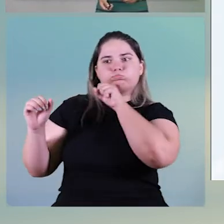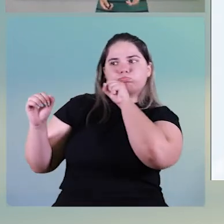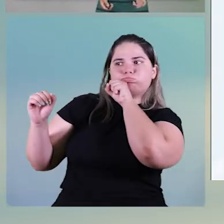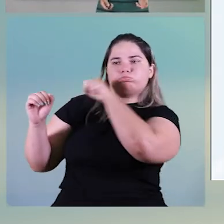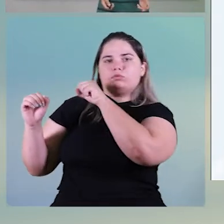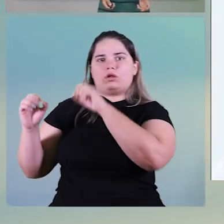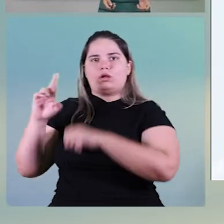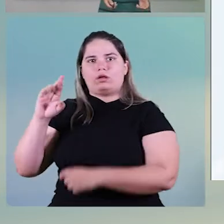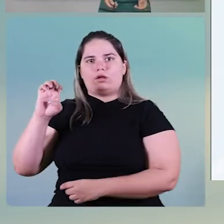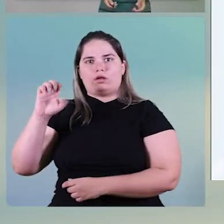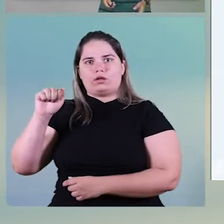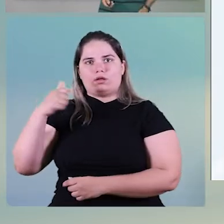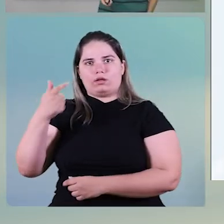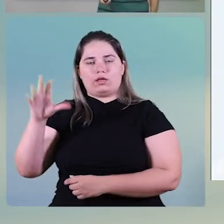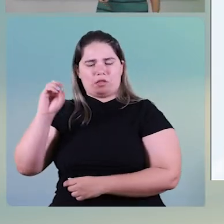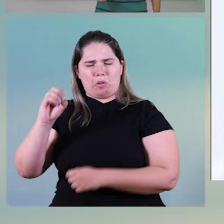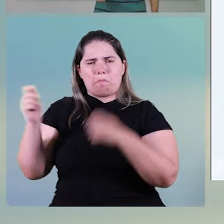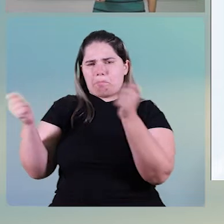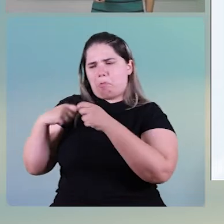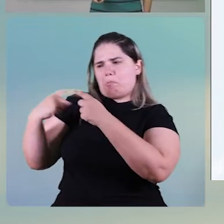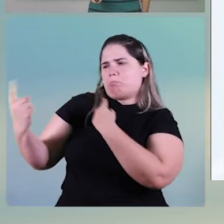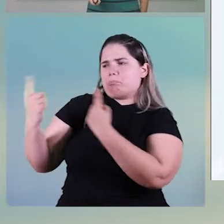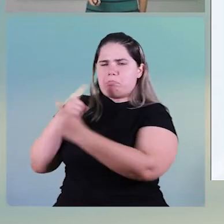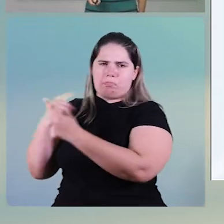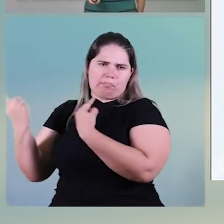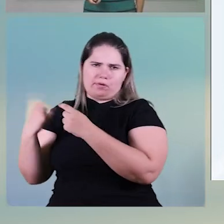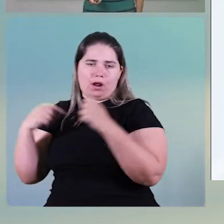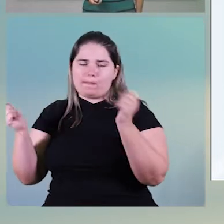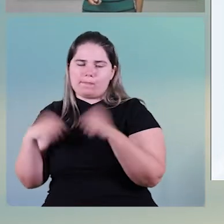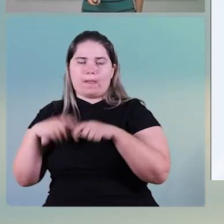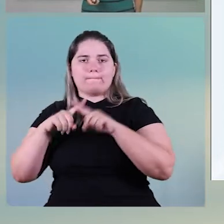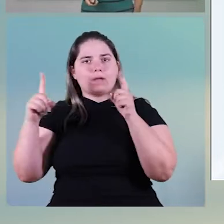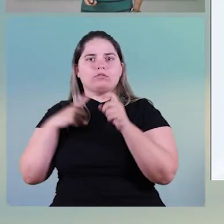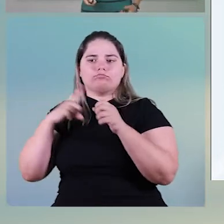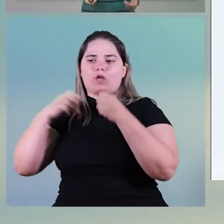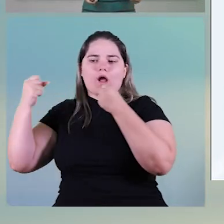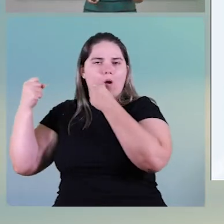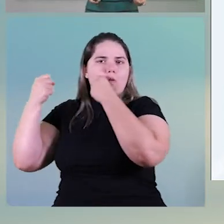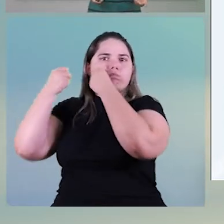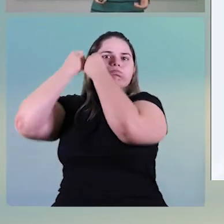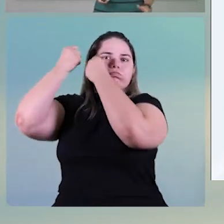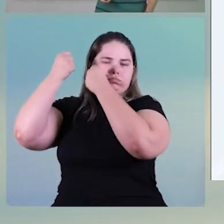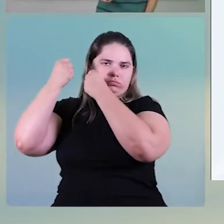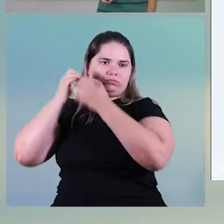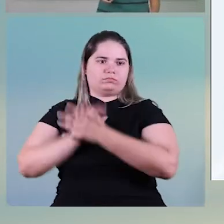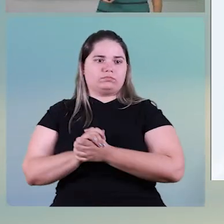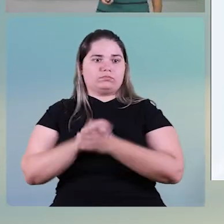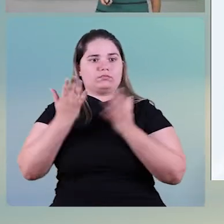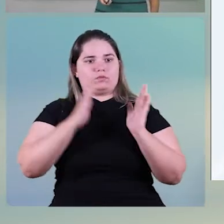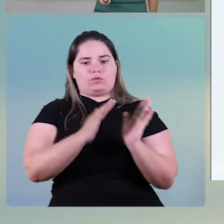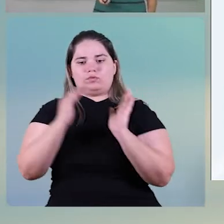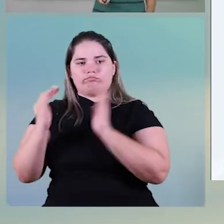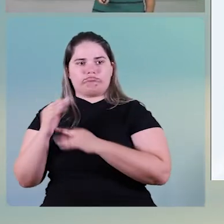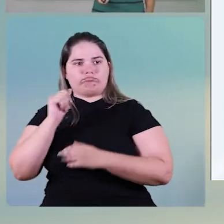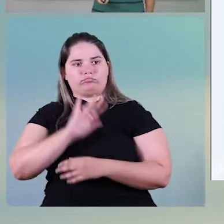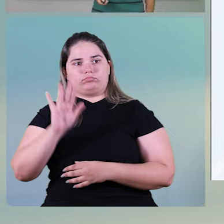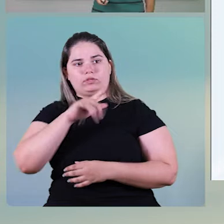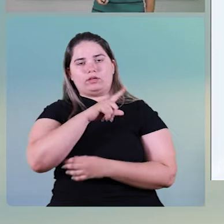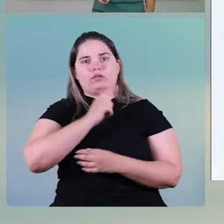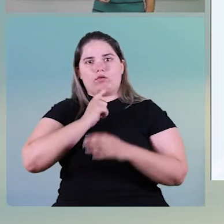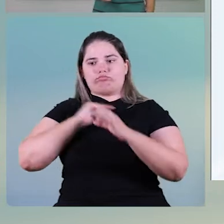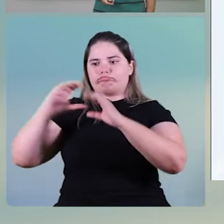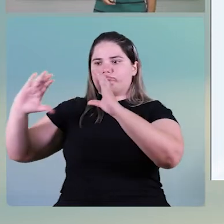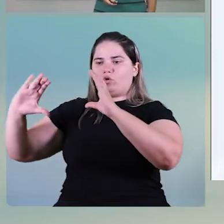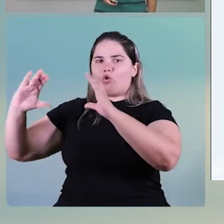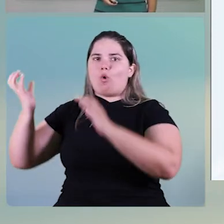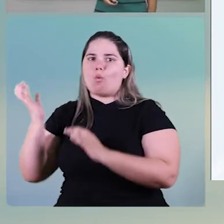reação? Não faz diferença, né? A outra figura mostra o atleta, aquela primeira imagem que nós vimos antes, onde a bola se